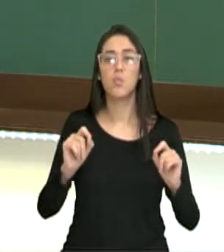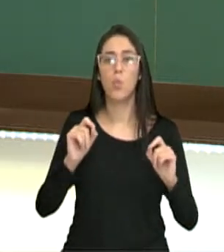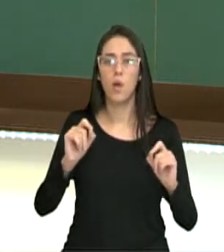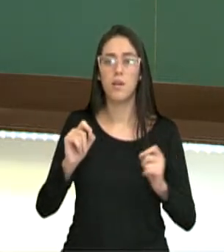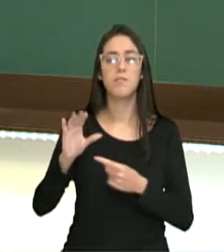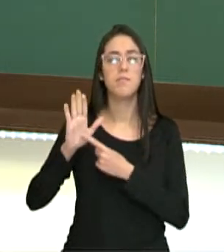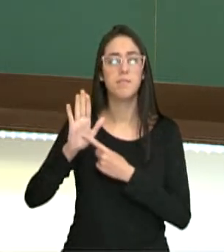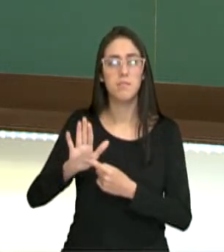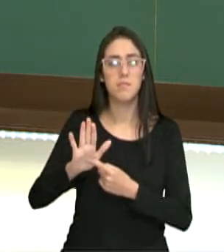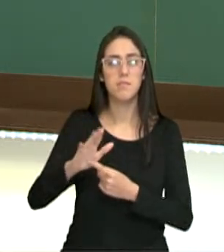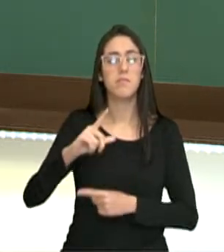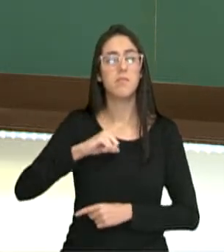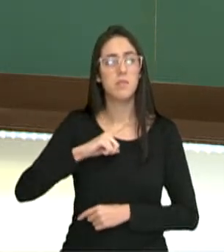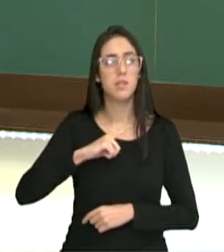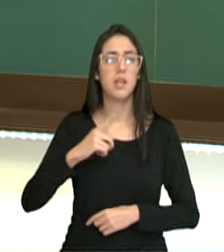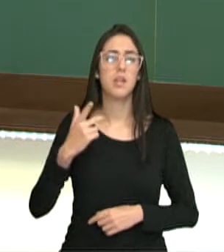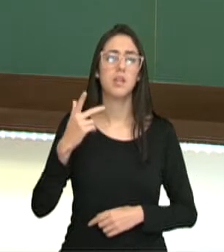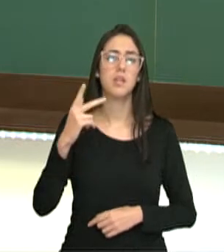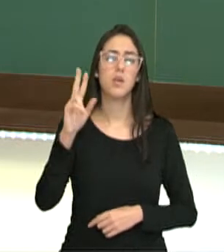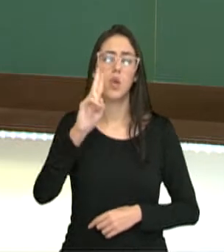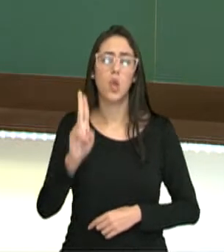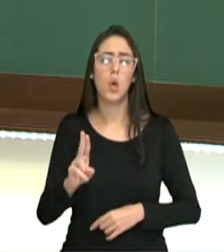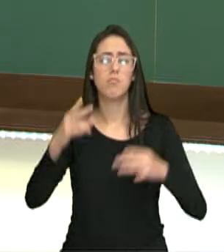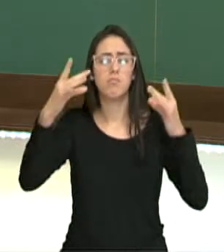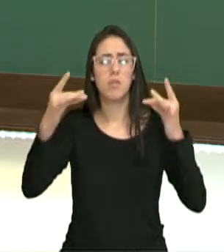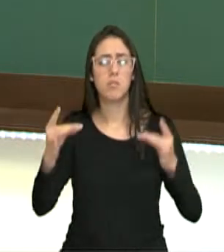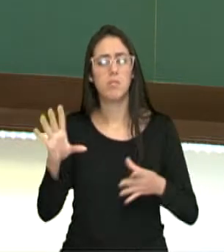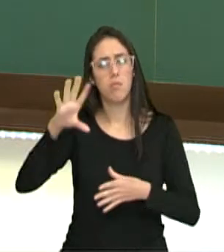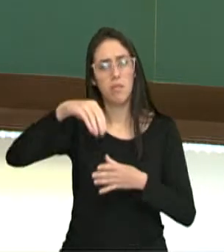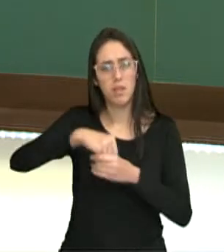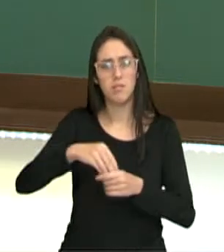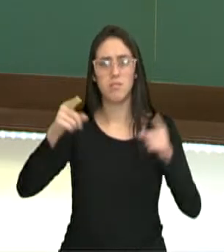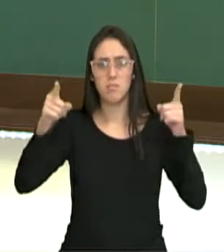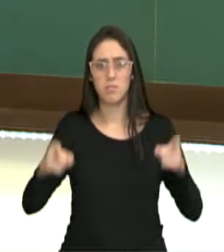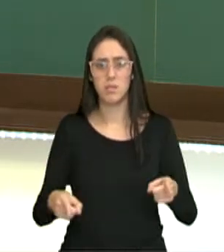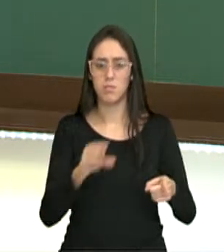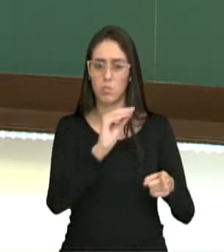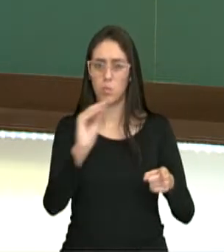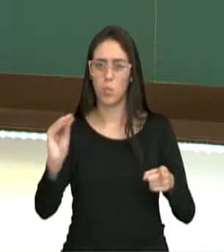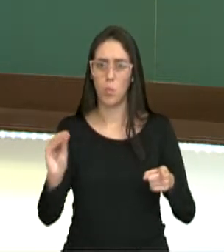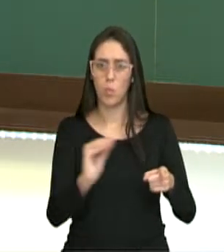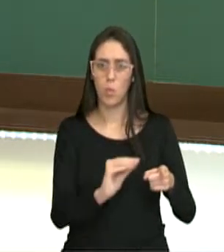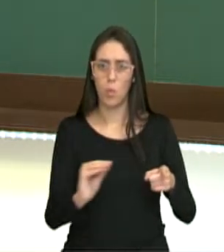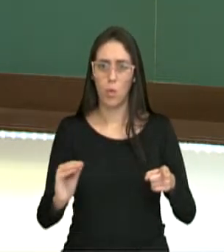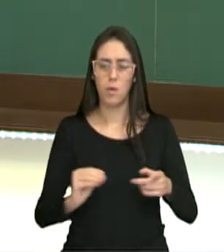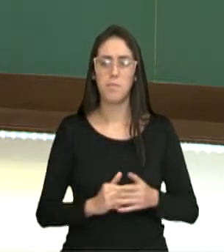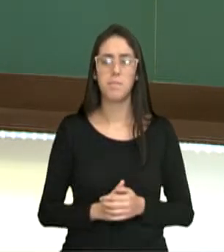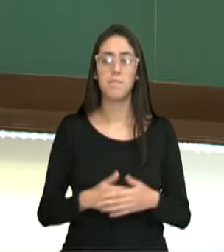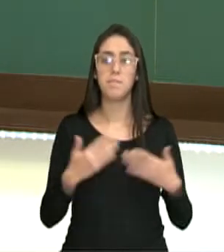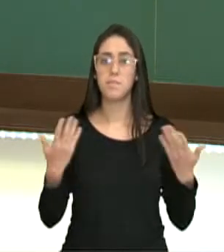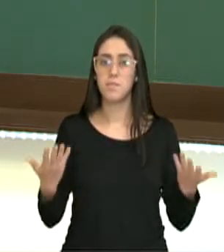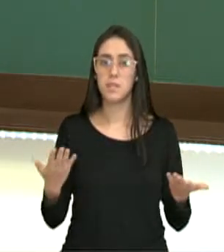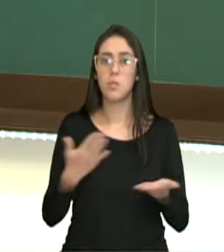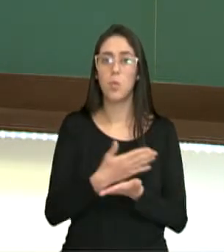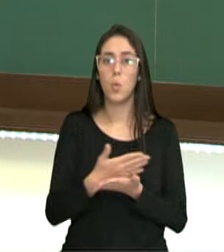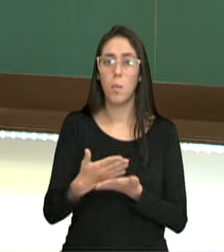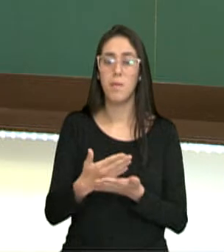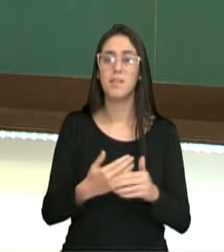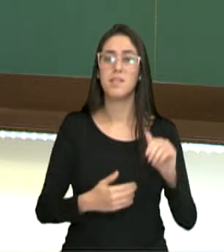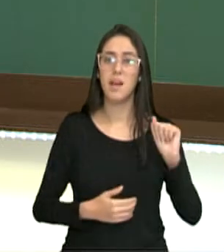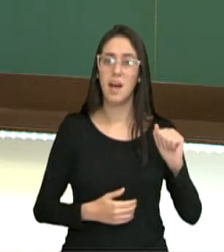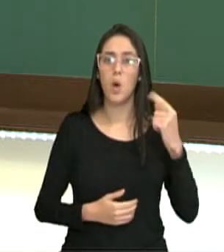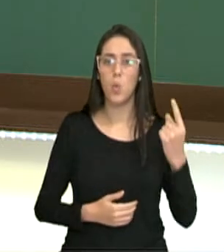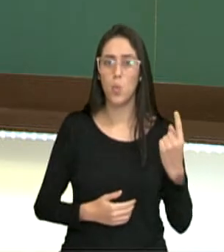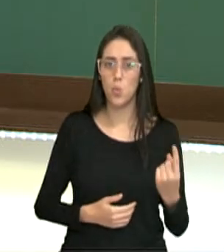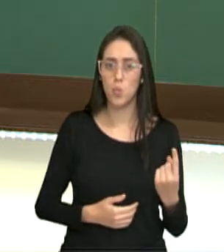então, os meus termos, os meus elementos dentro dessa matriz. Então, começando com